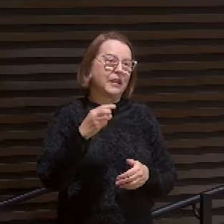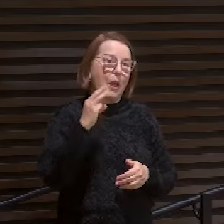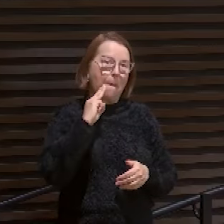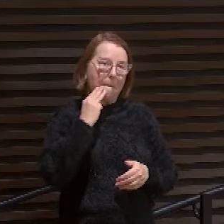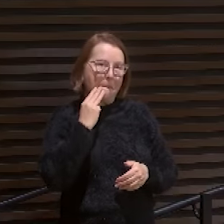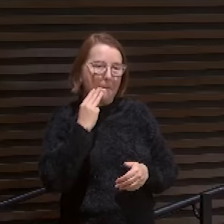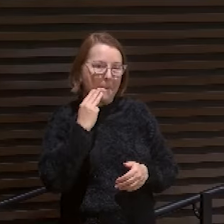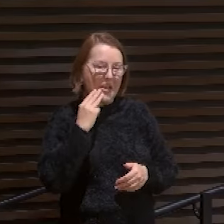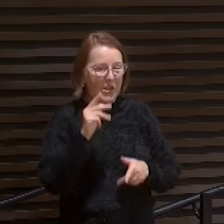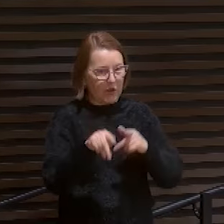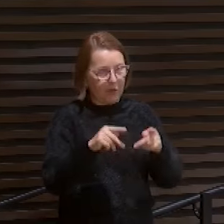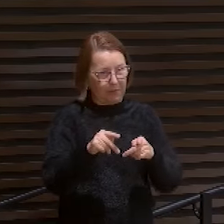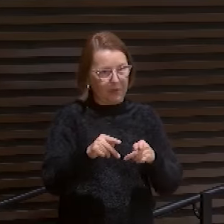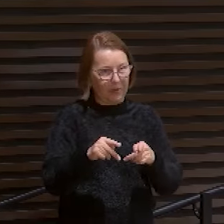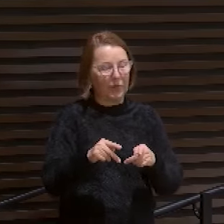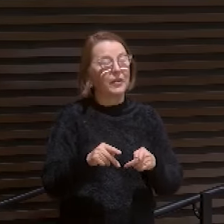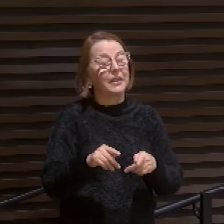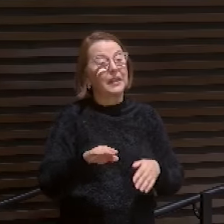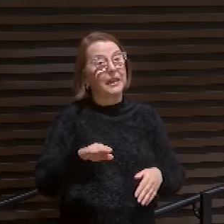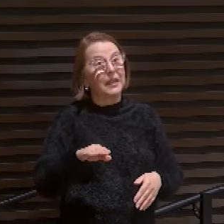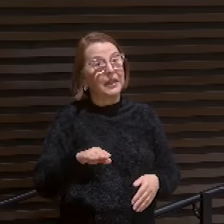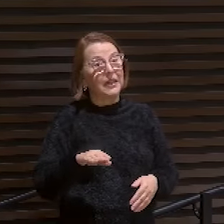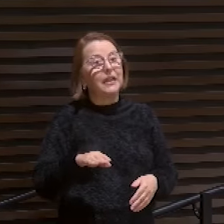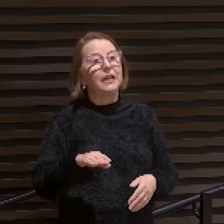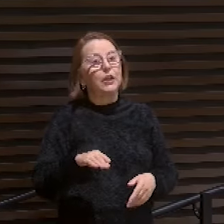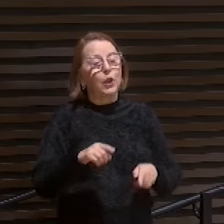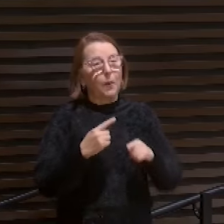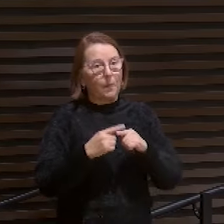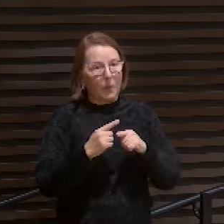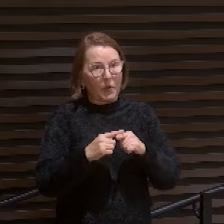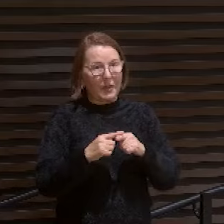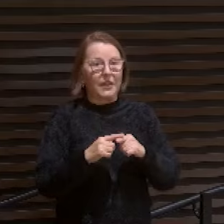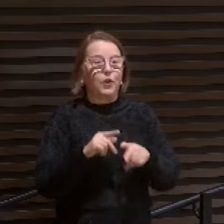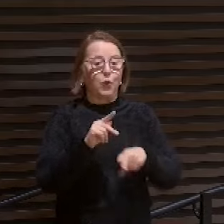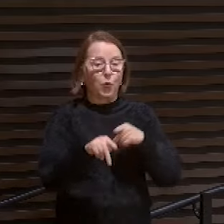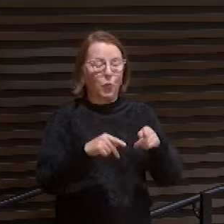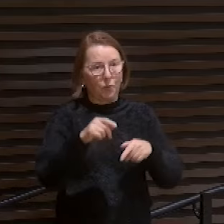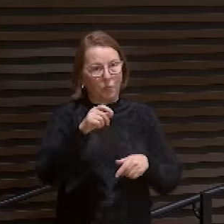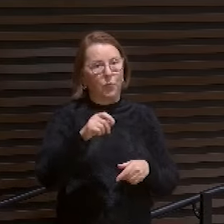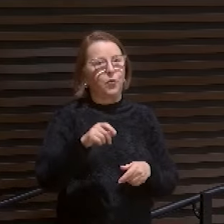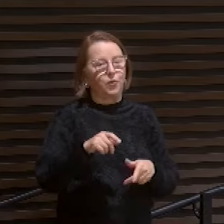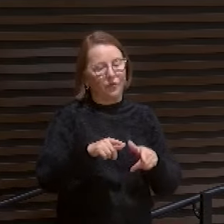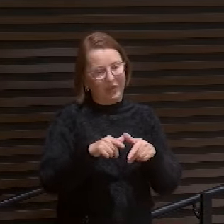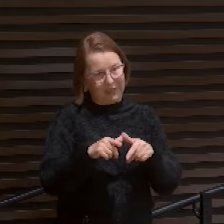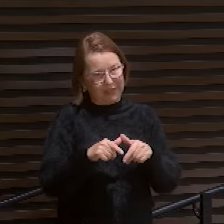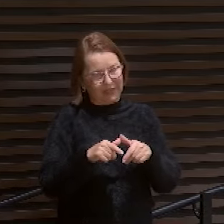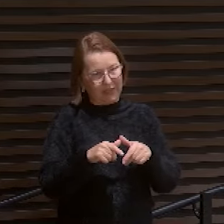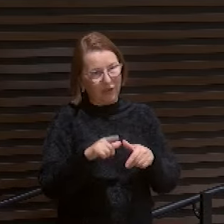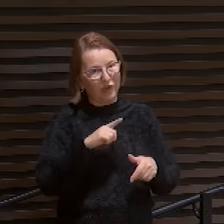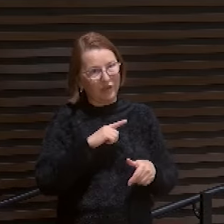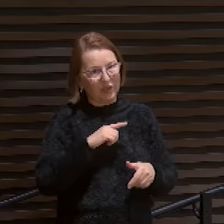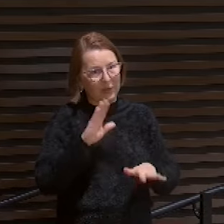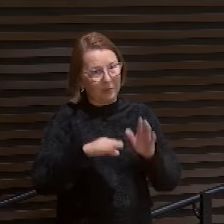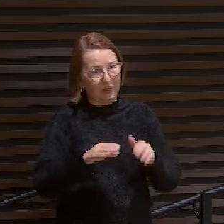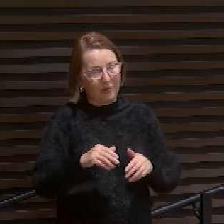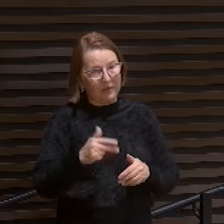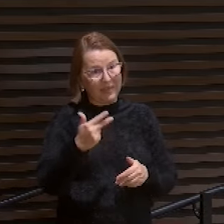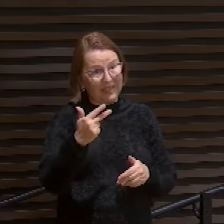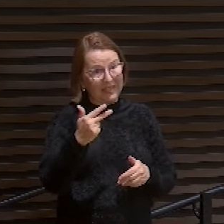ou menos esse número de gente quando saiu lá do